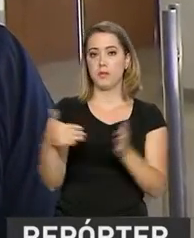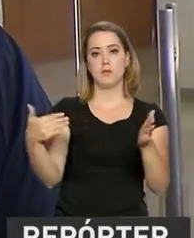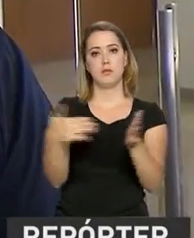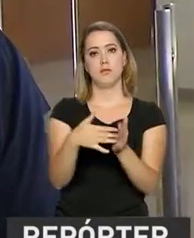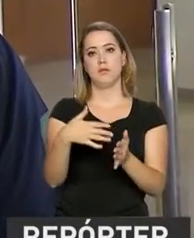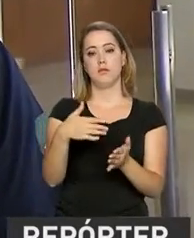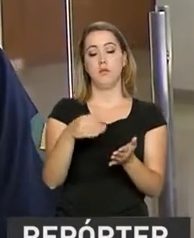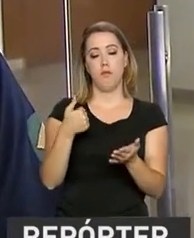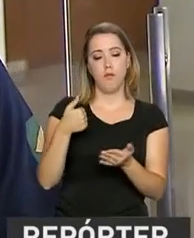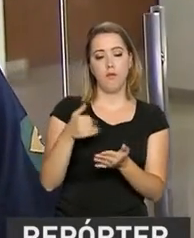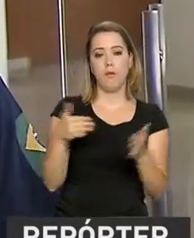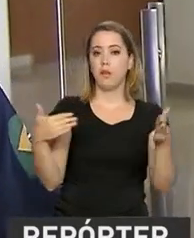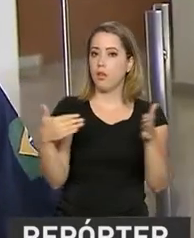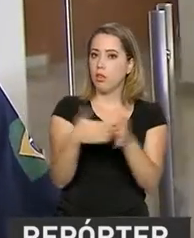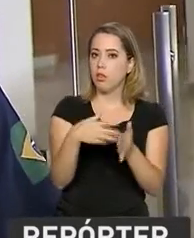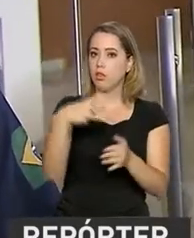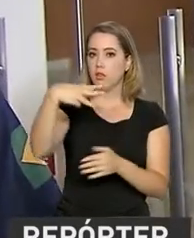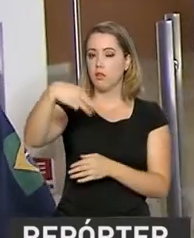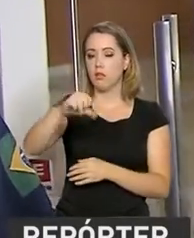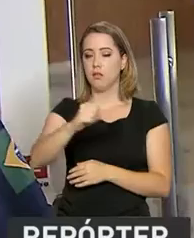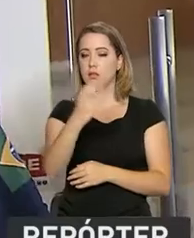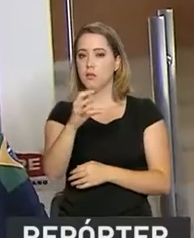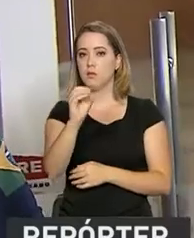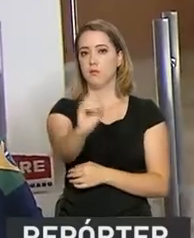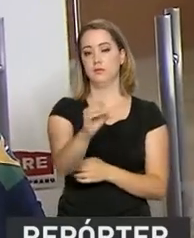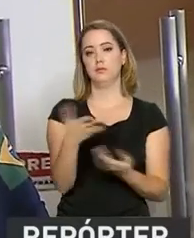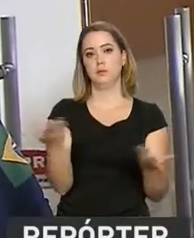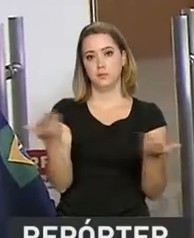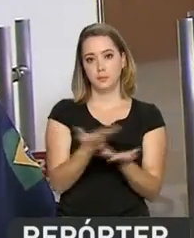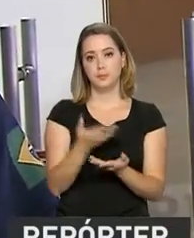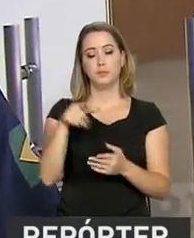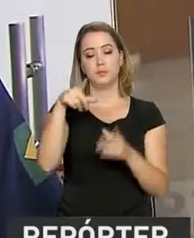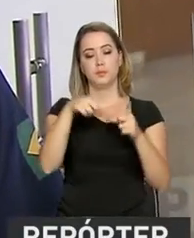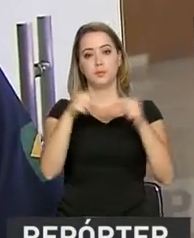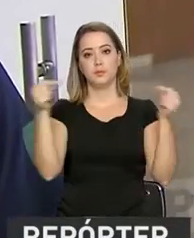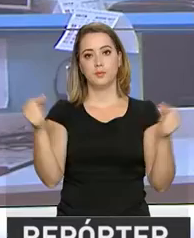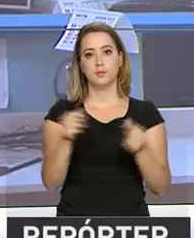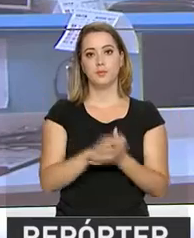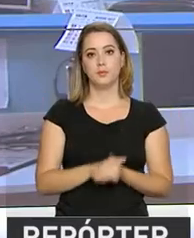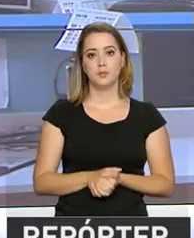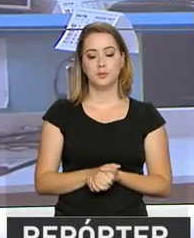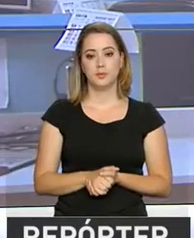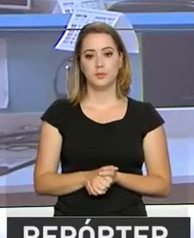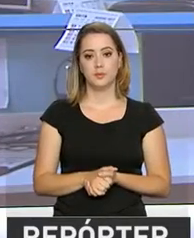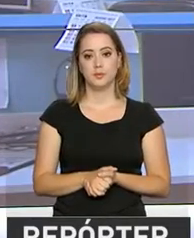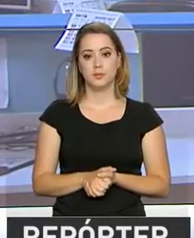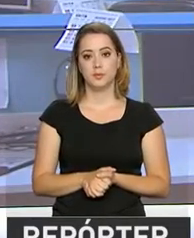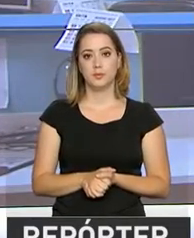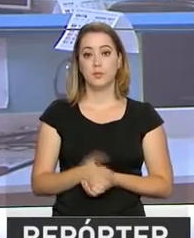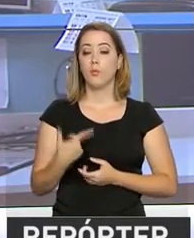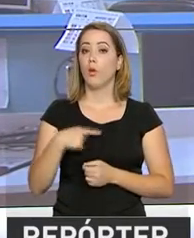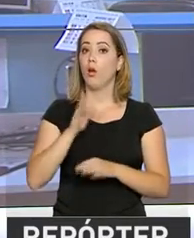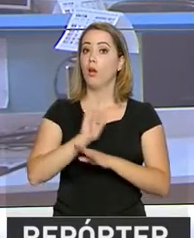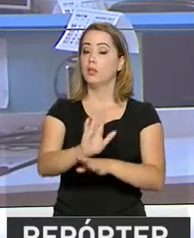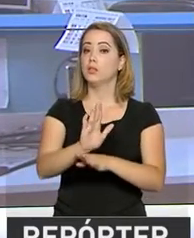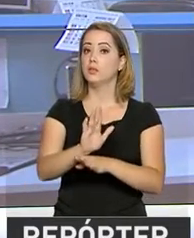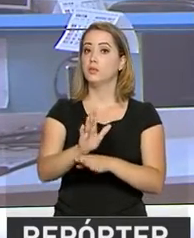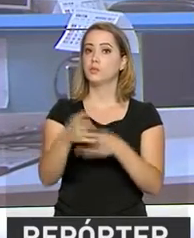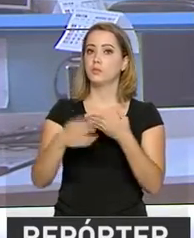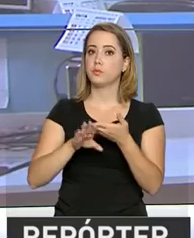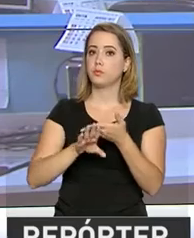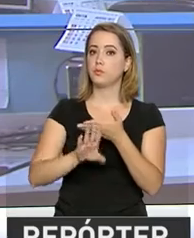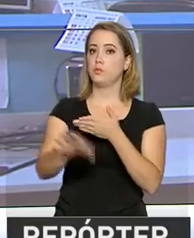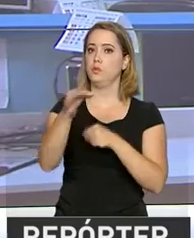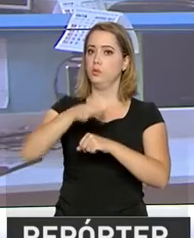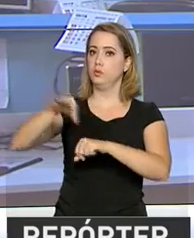março, cobrindo as férias escolares e o carnaval. De Brasília, Ney Pereira. E o reforço no combate ao